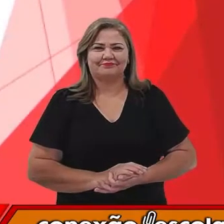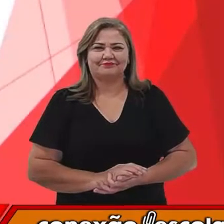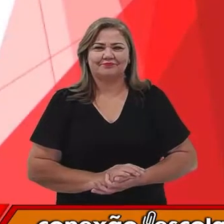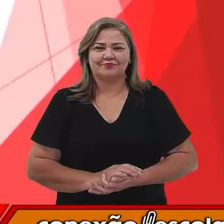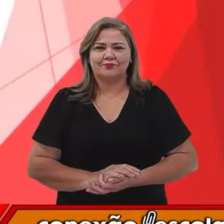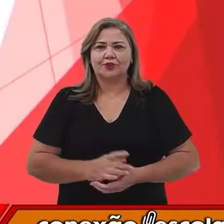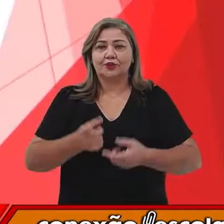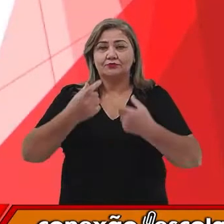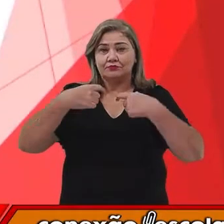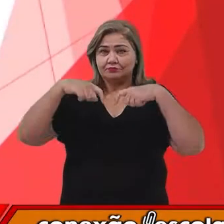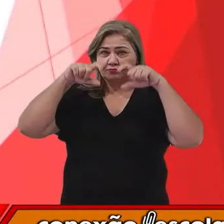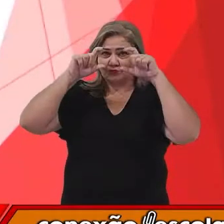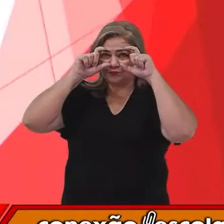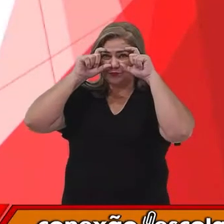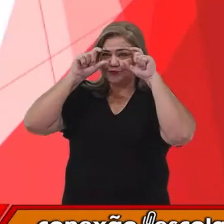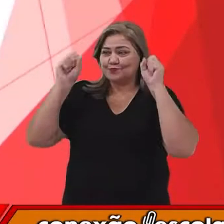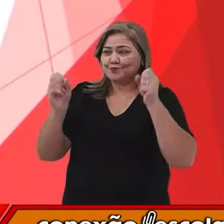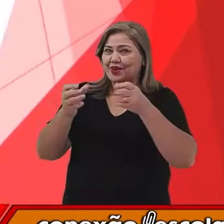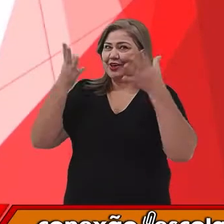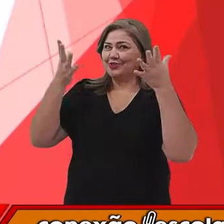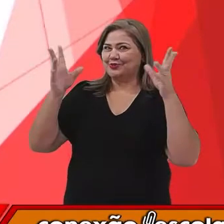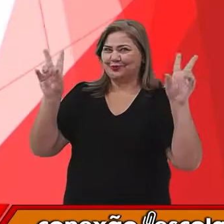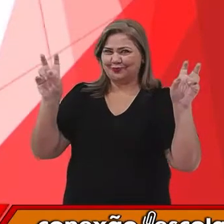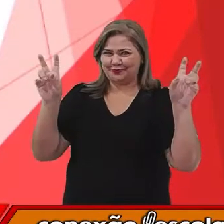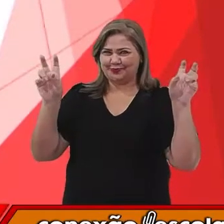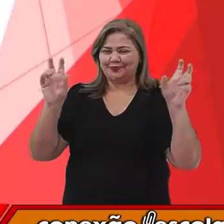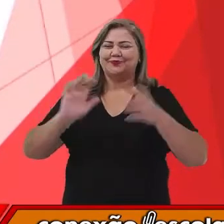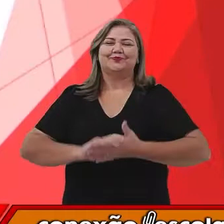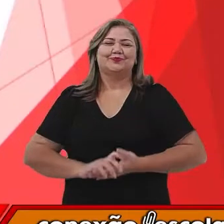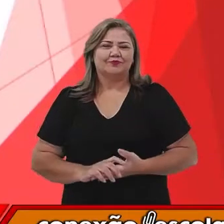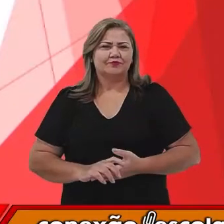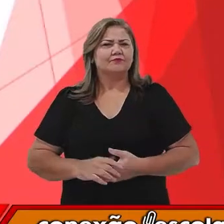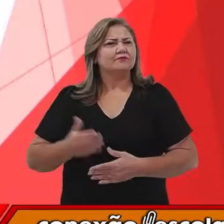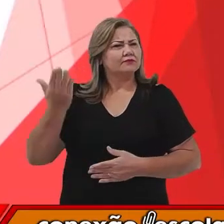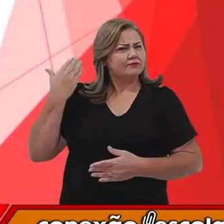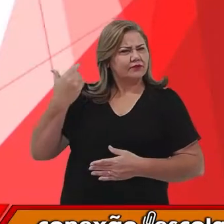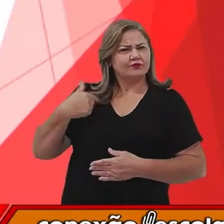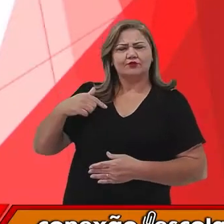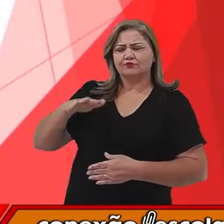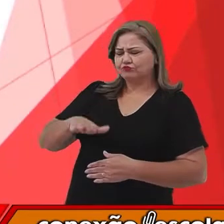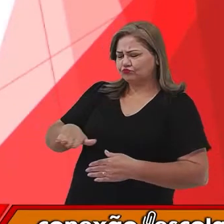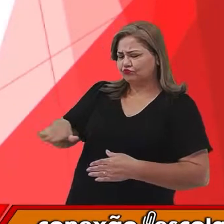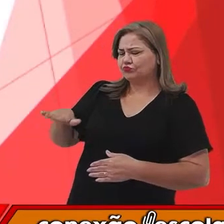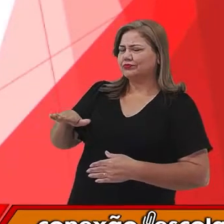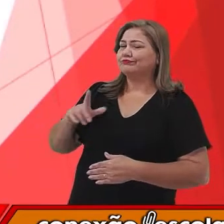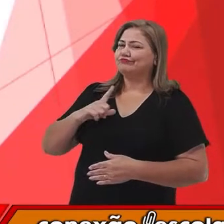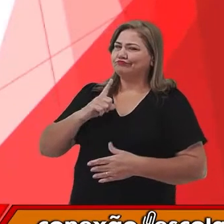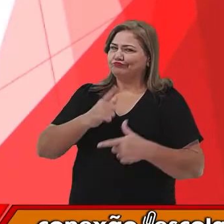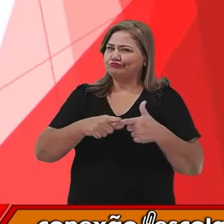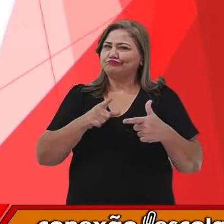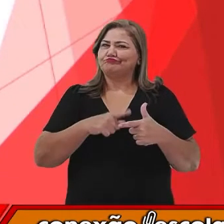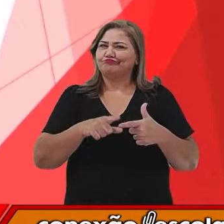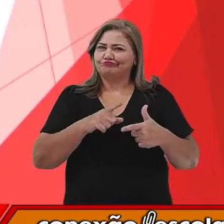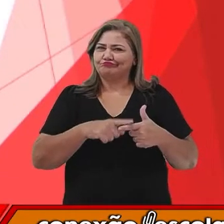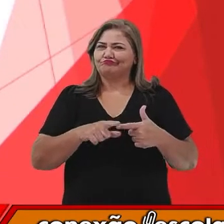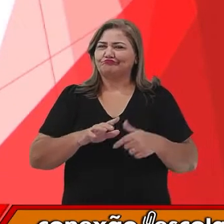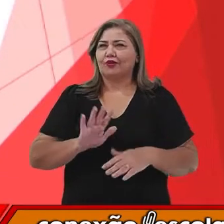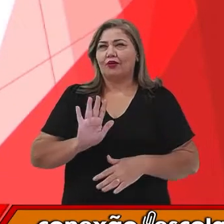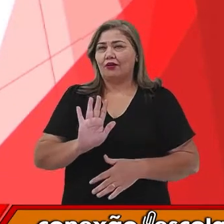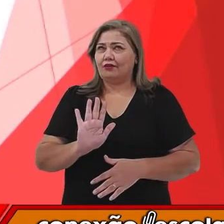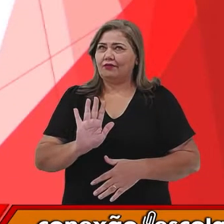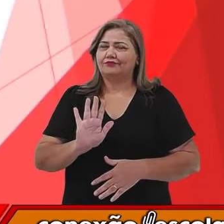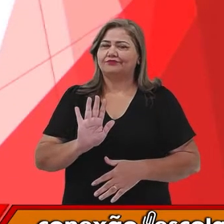Os óculos mágicos. Quando eu era criança, tive um problema. Melhor